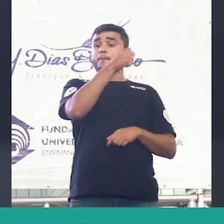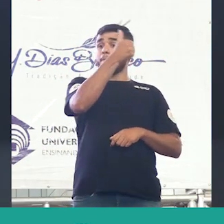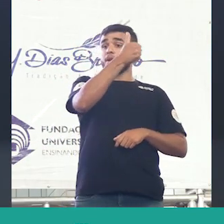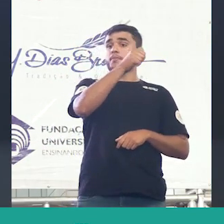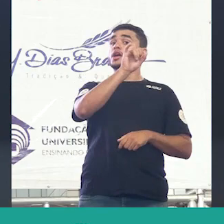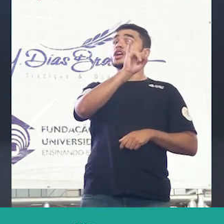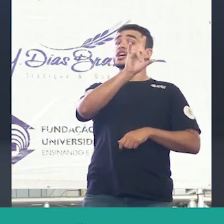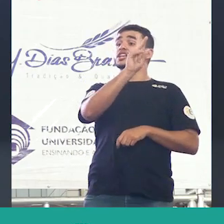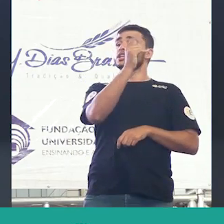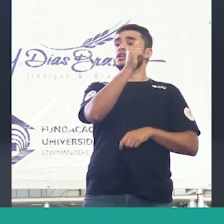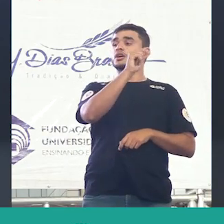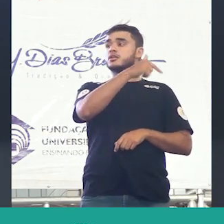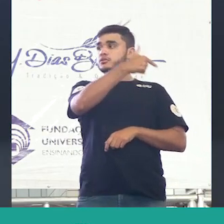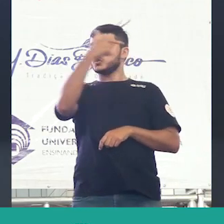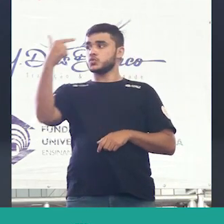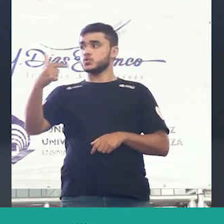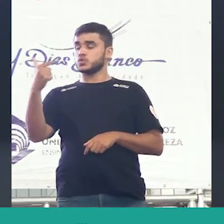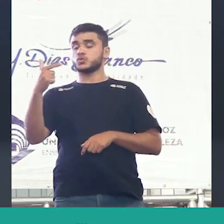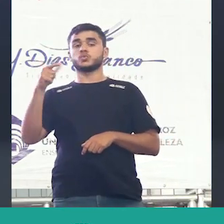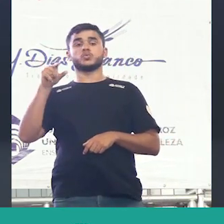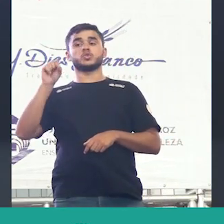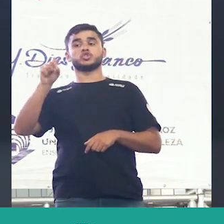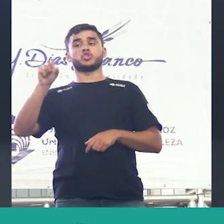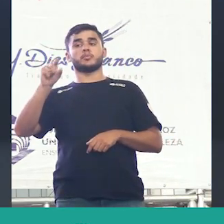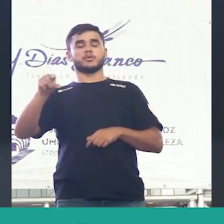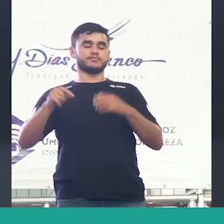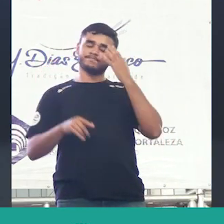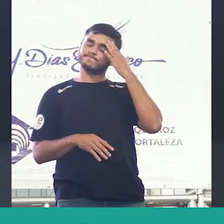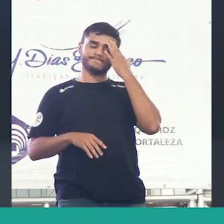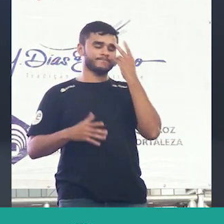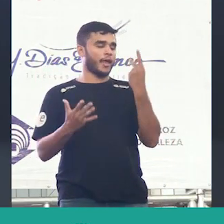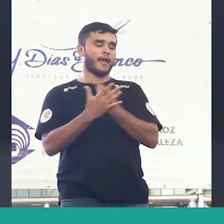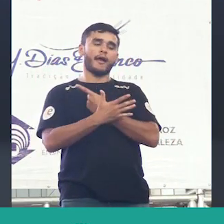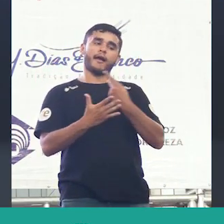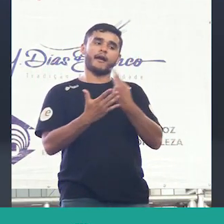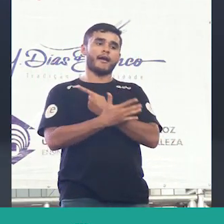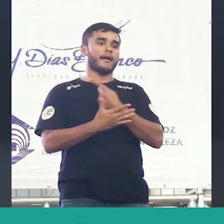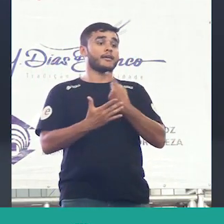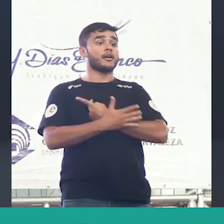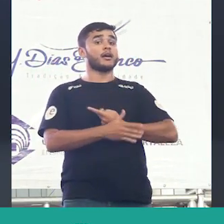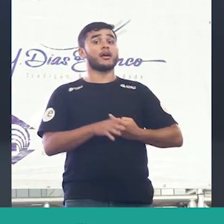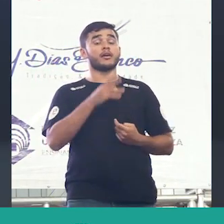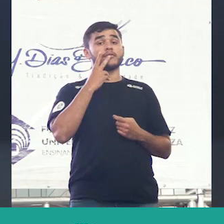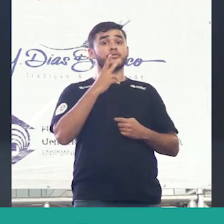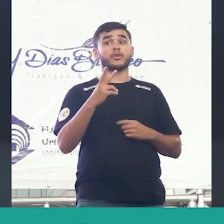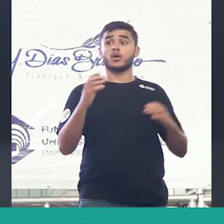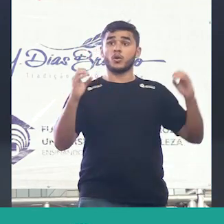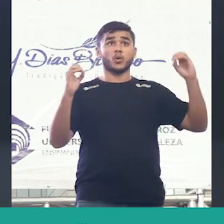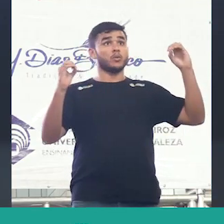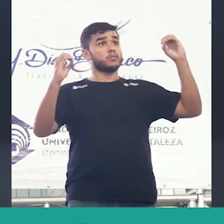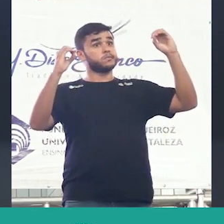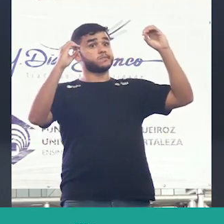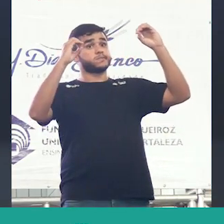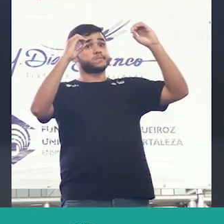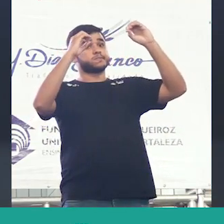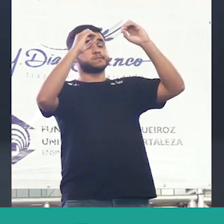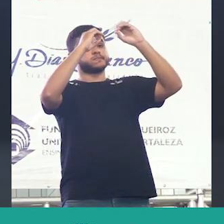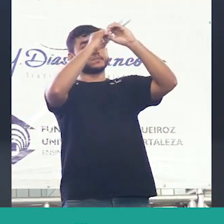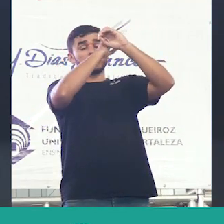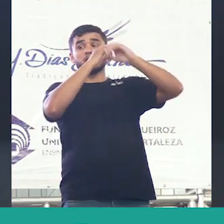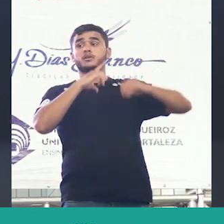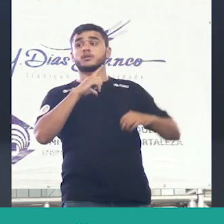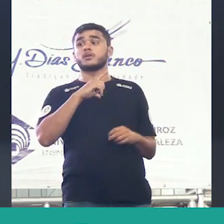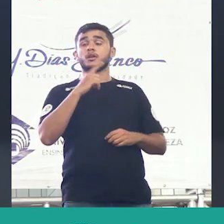ilha. Falso. Falso. Por que é falso? Porque se a sombra está indo